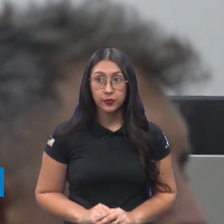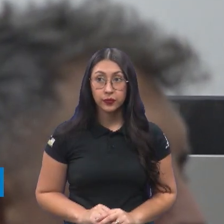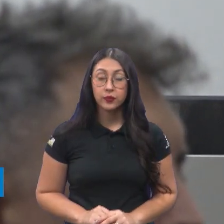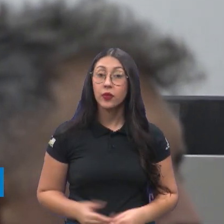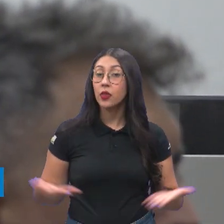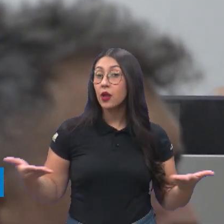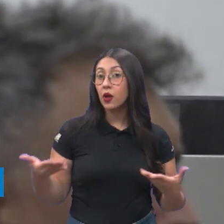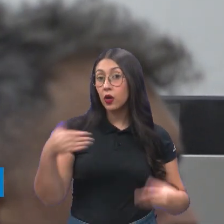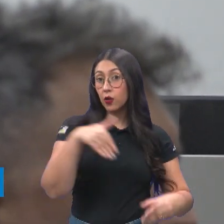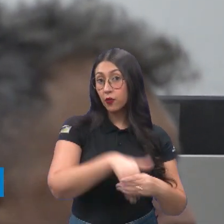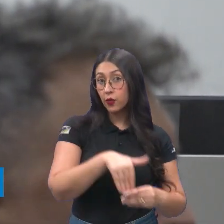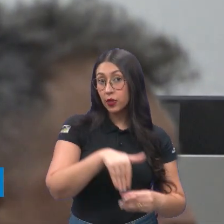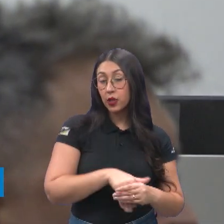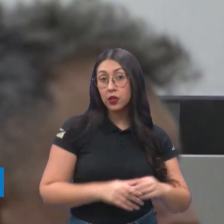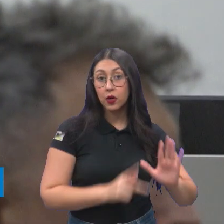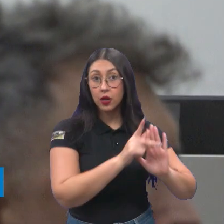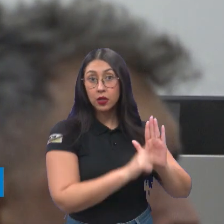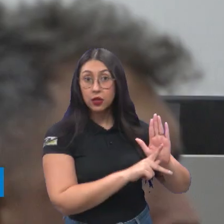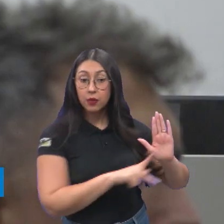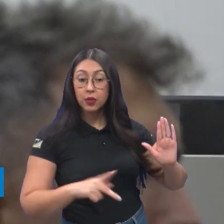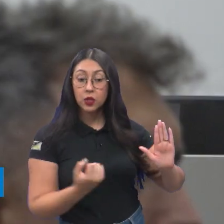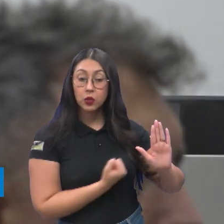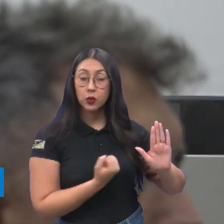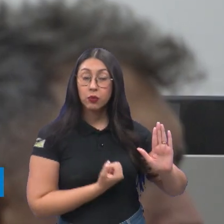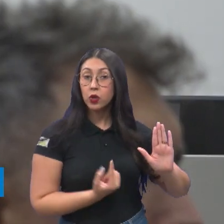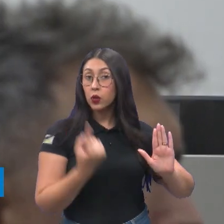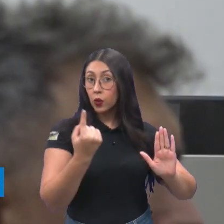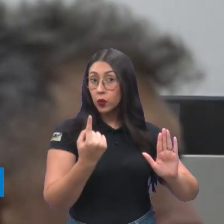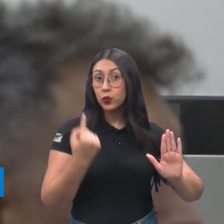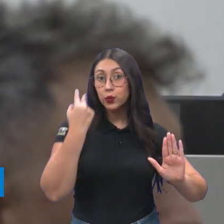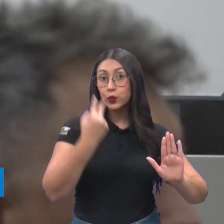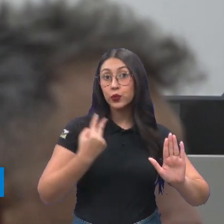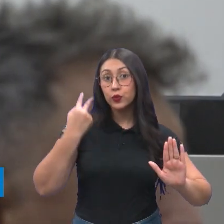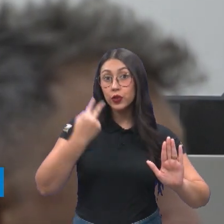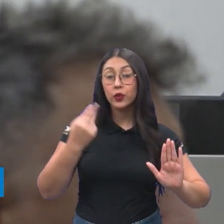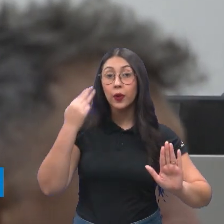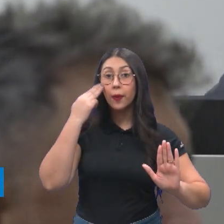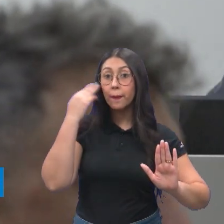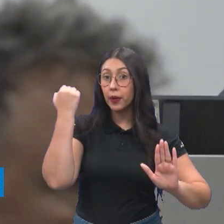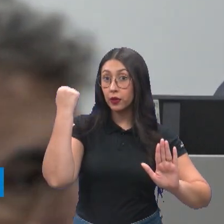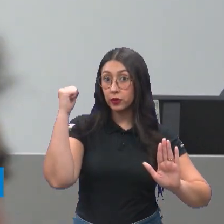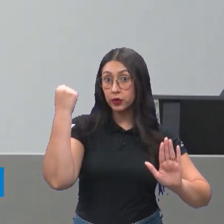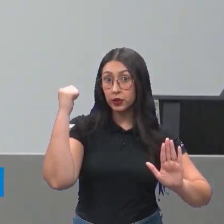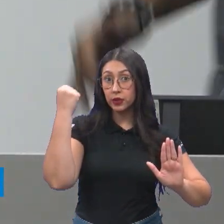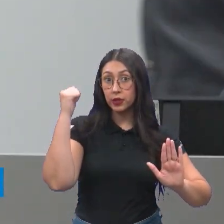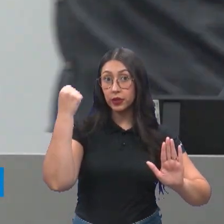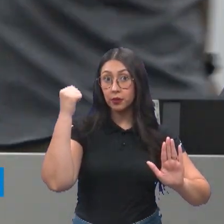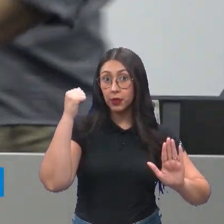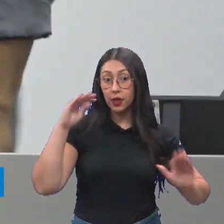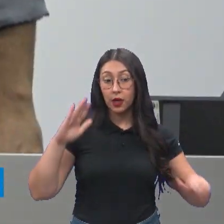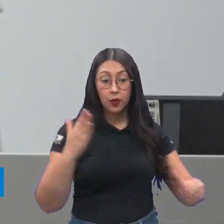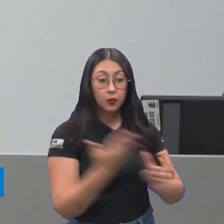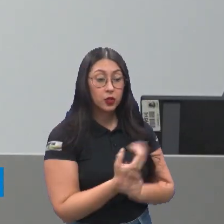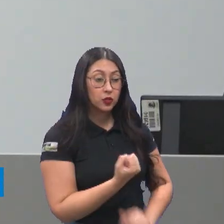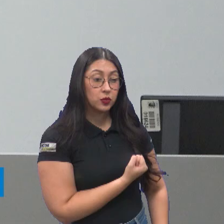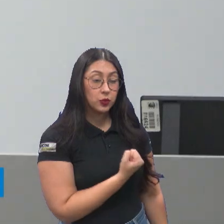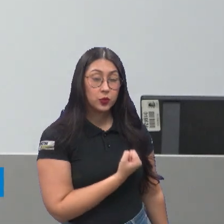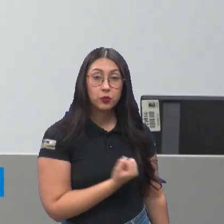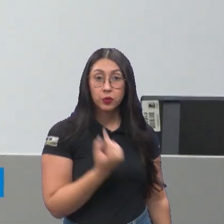a tramitação número 1, de autoria do vereador Marcão da Academia, ao processo número